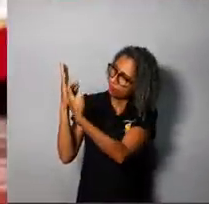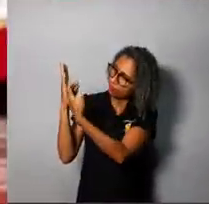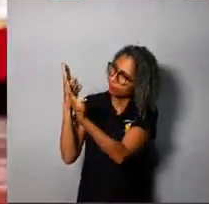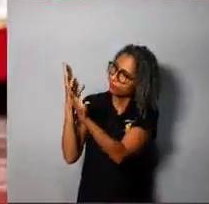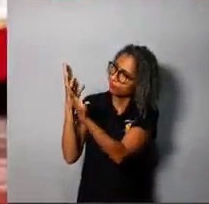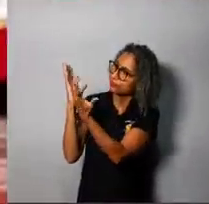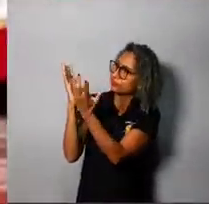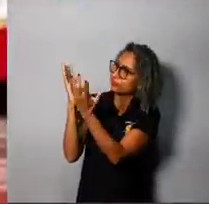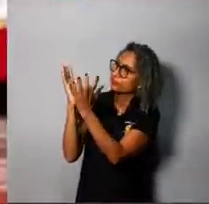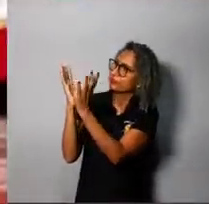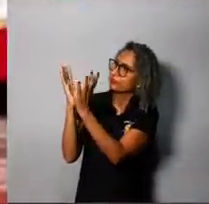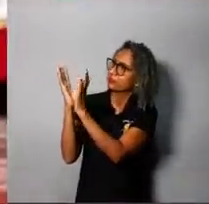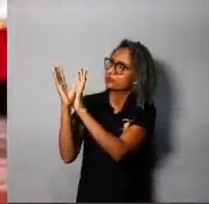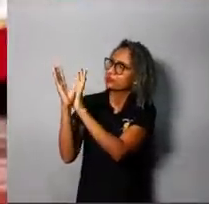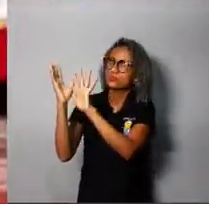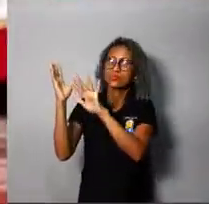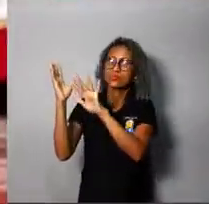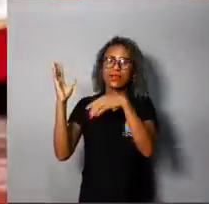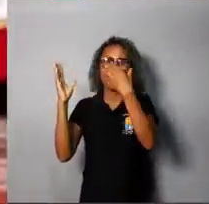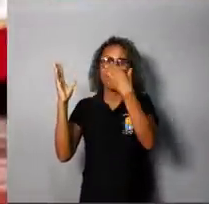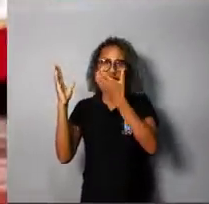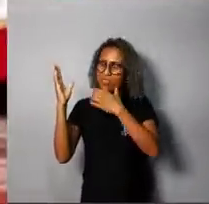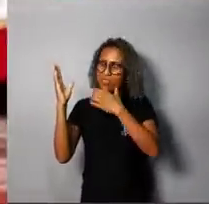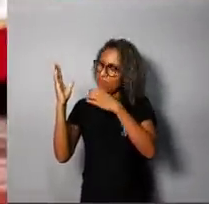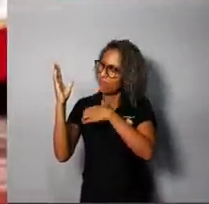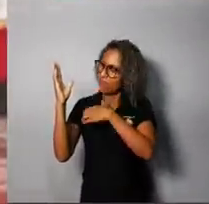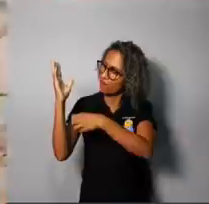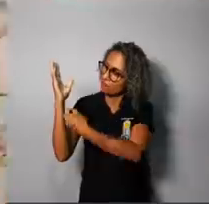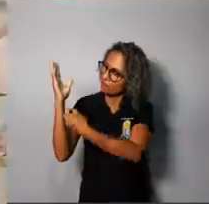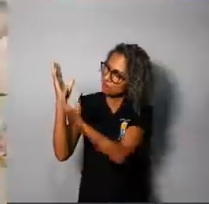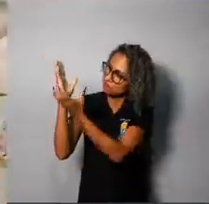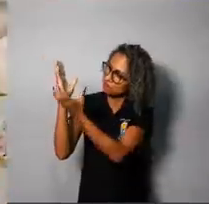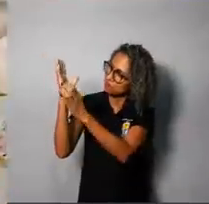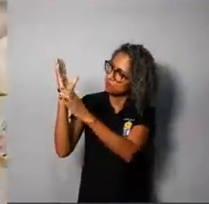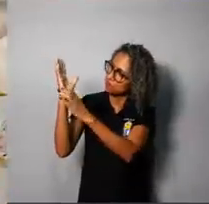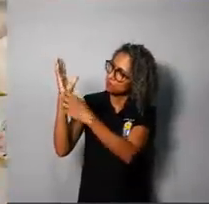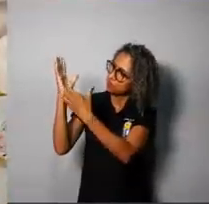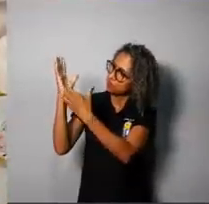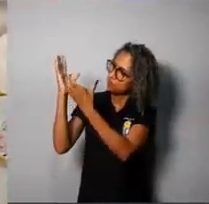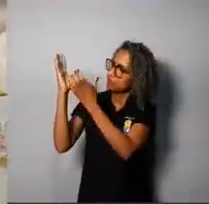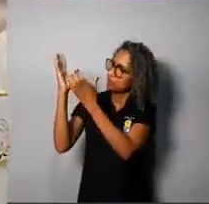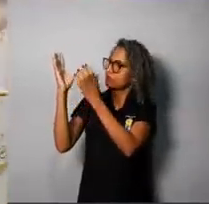E o fruto da terra surgirá,